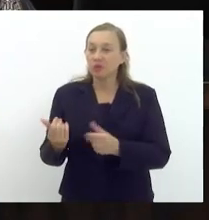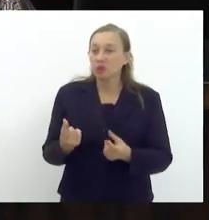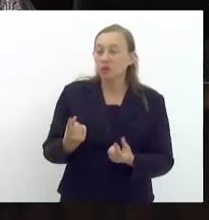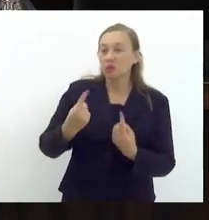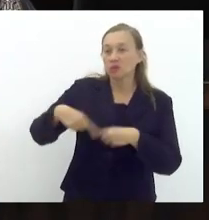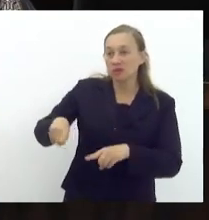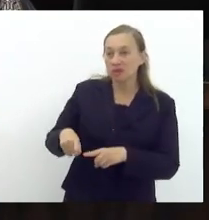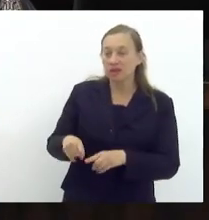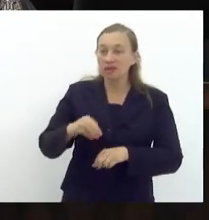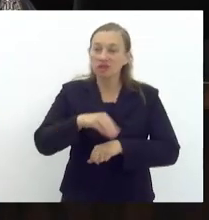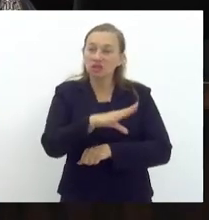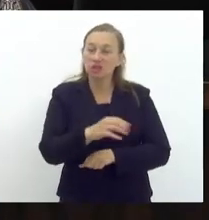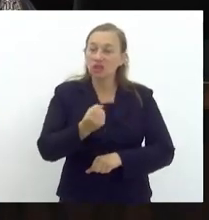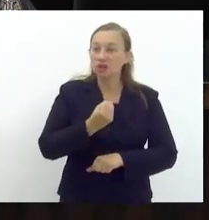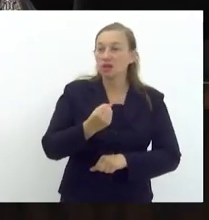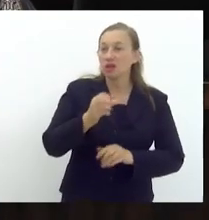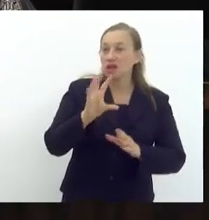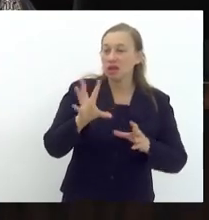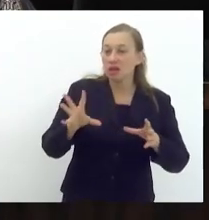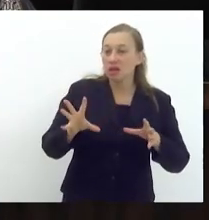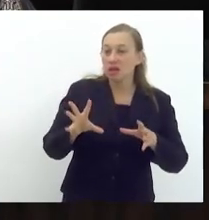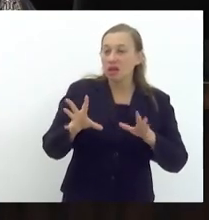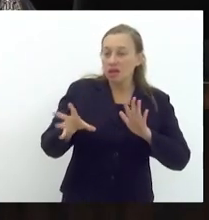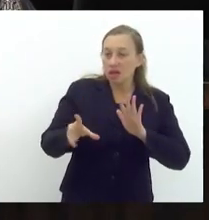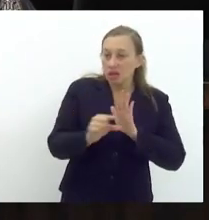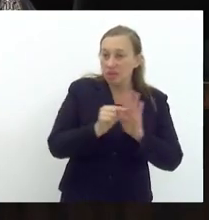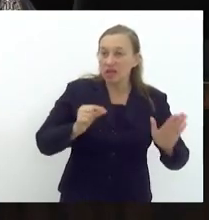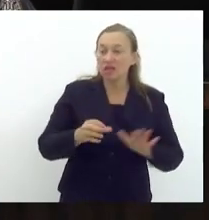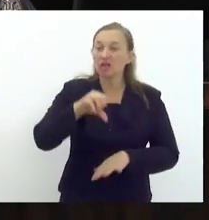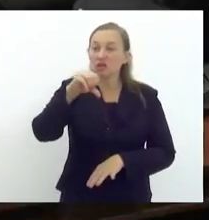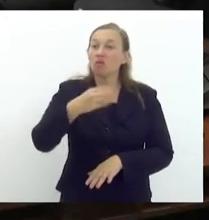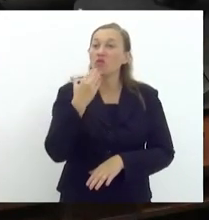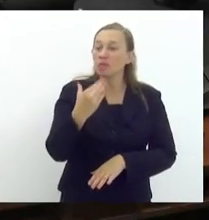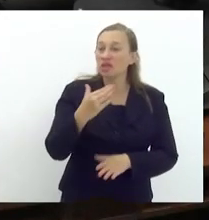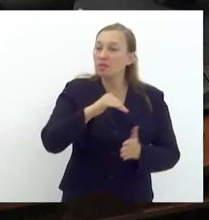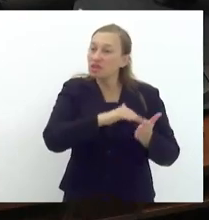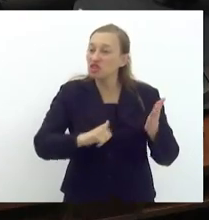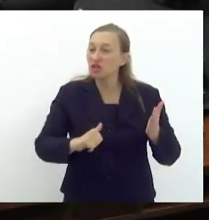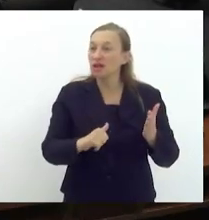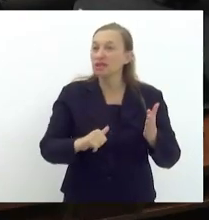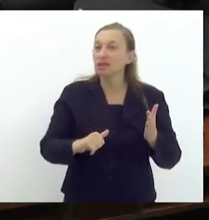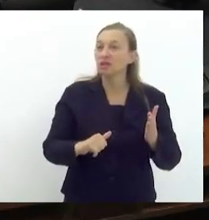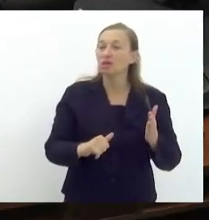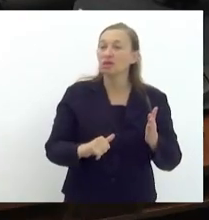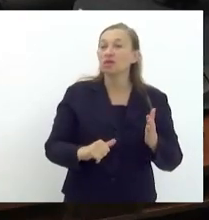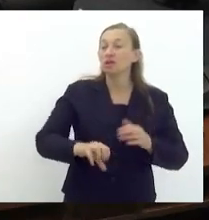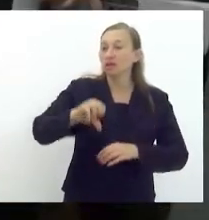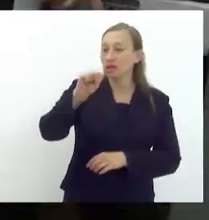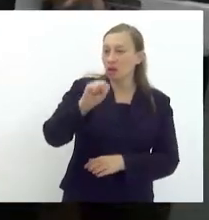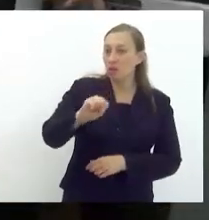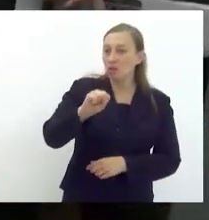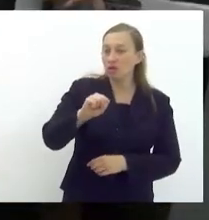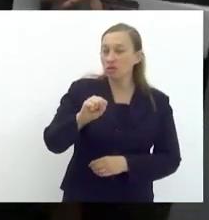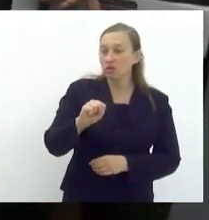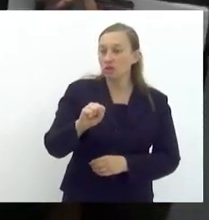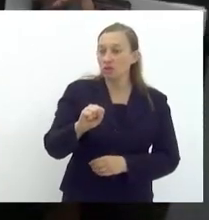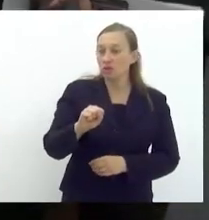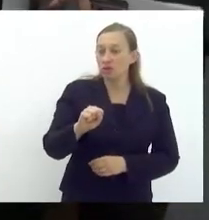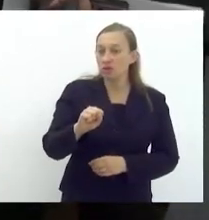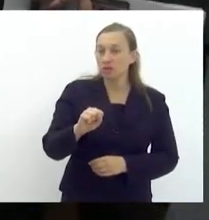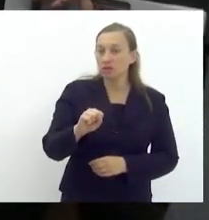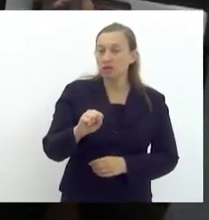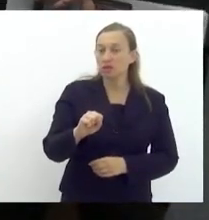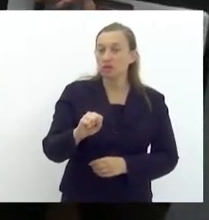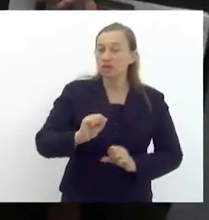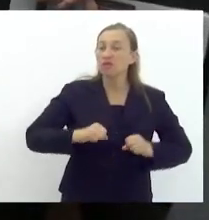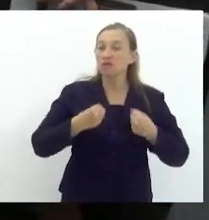aqui na emenda 9 seu presidente eu vou vou pedir a retirada então da da emenda 8 reforçar